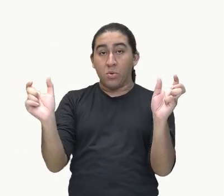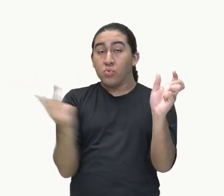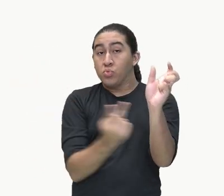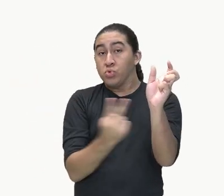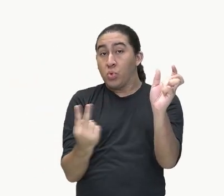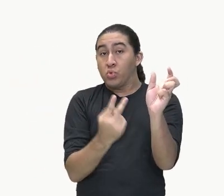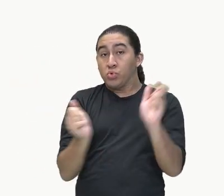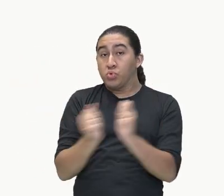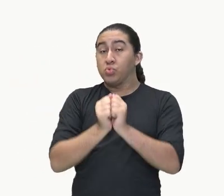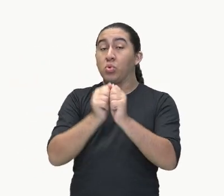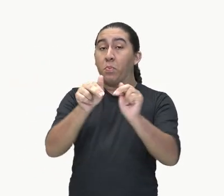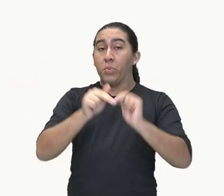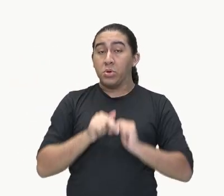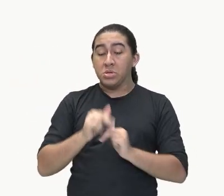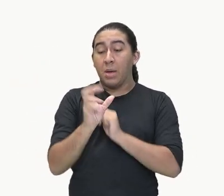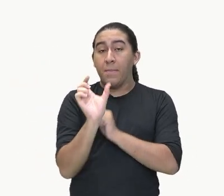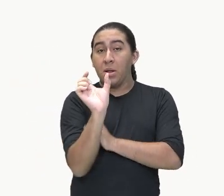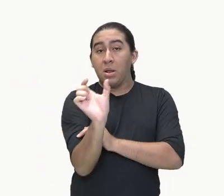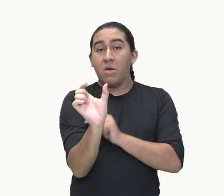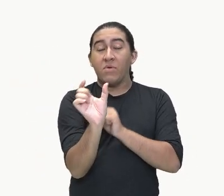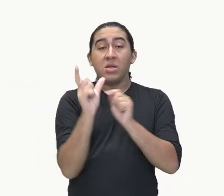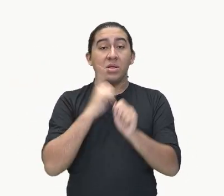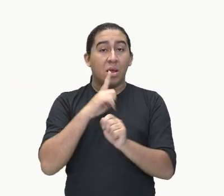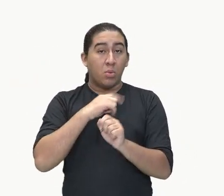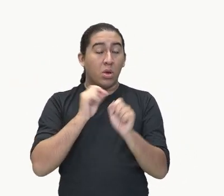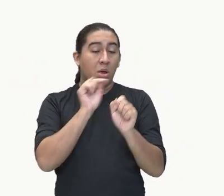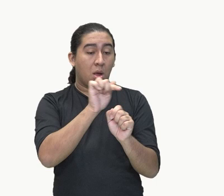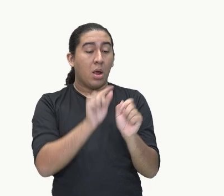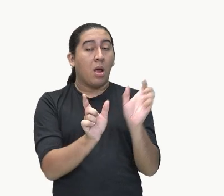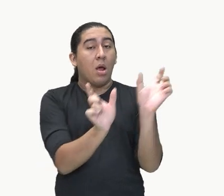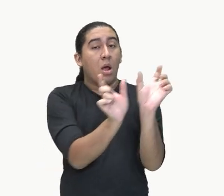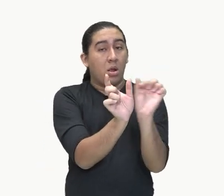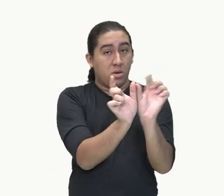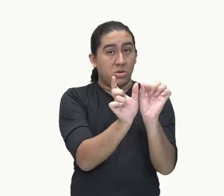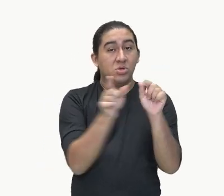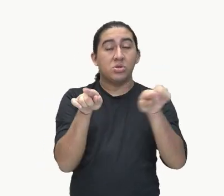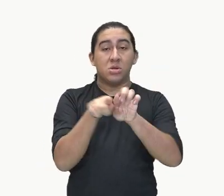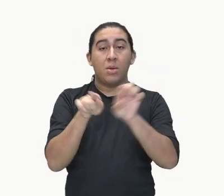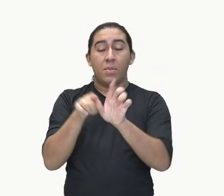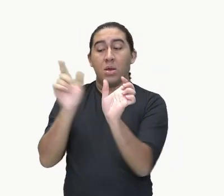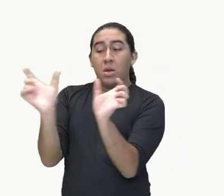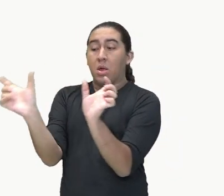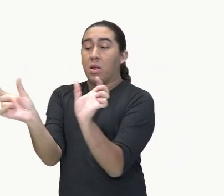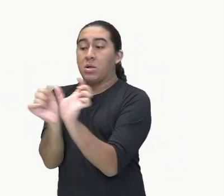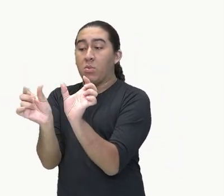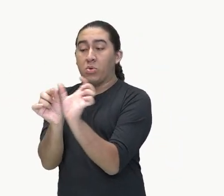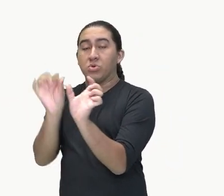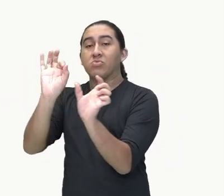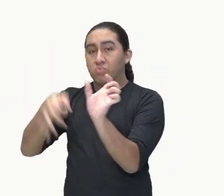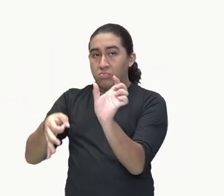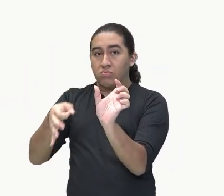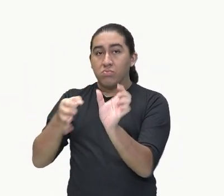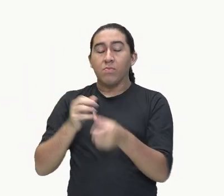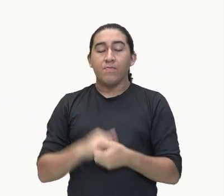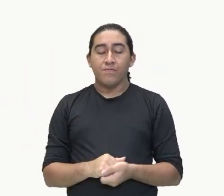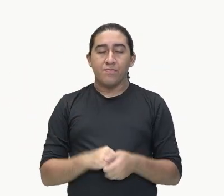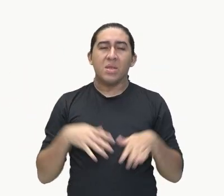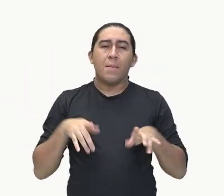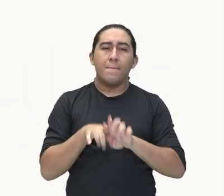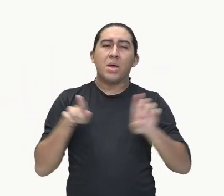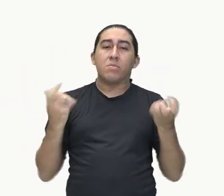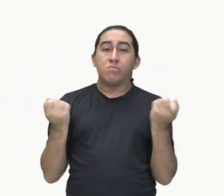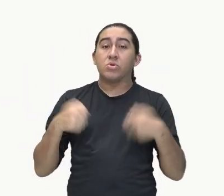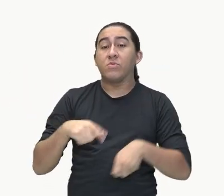essa palavra é formada por derivação prefixal e sufixal. Ou eu posso